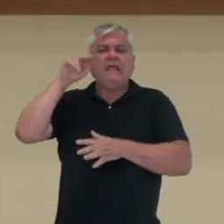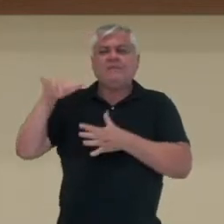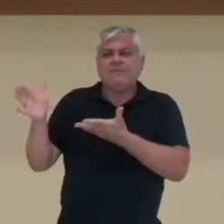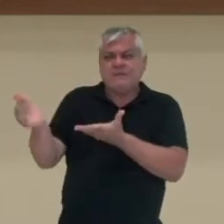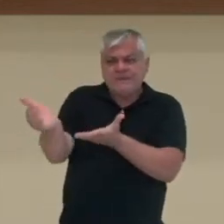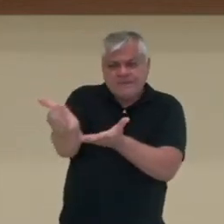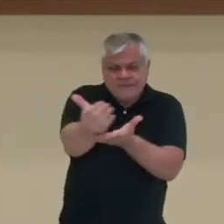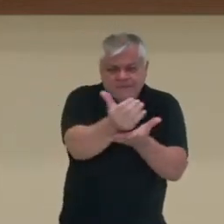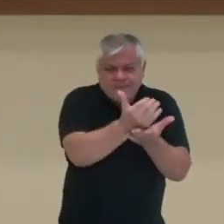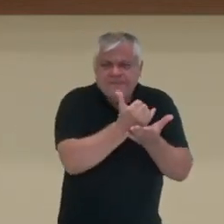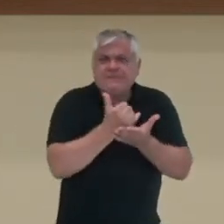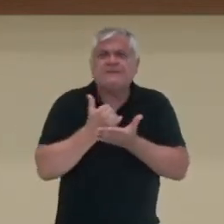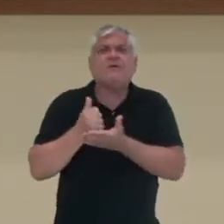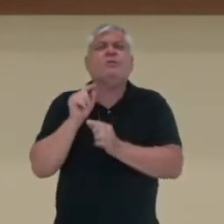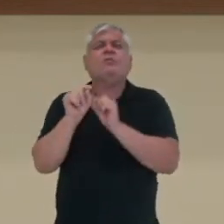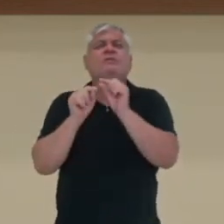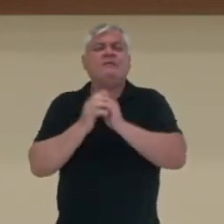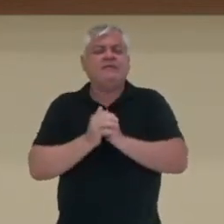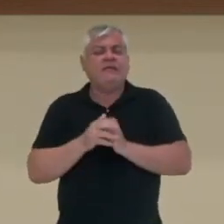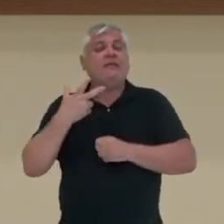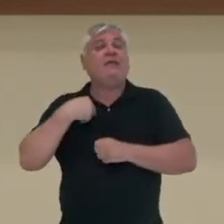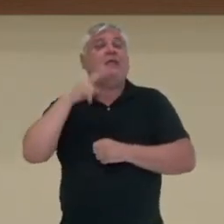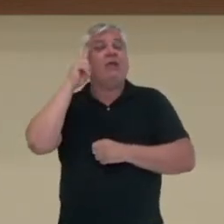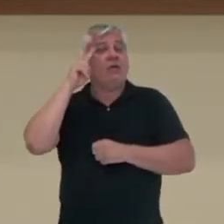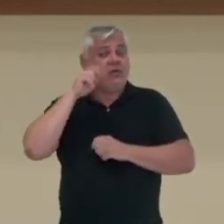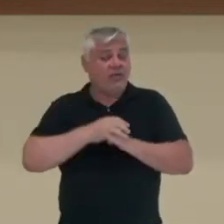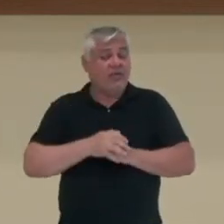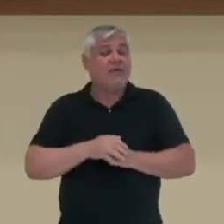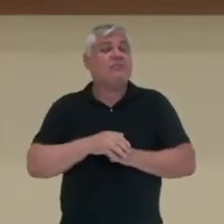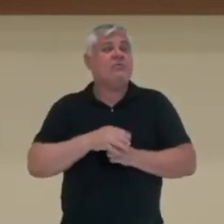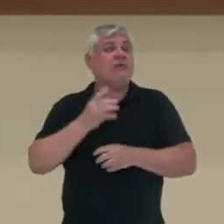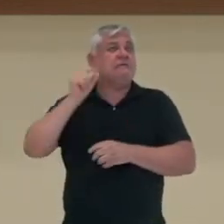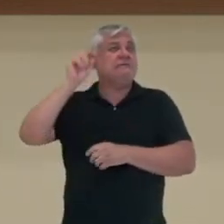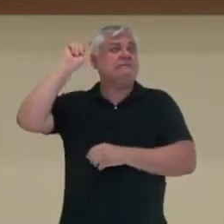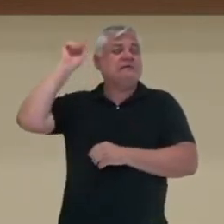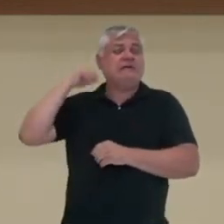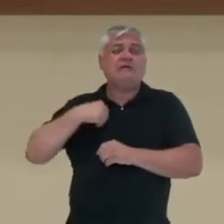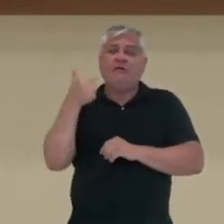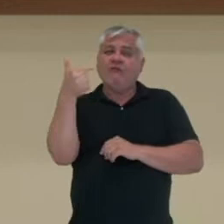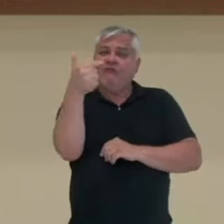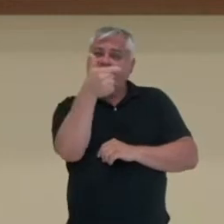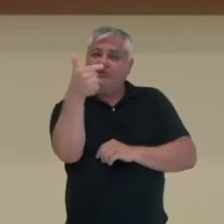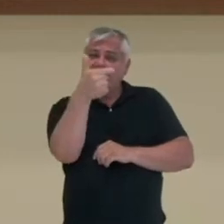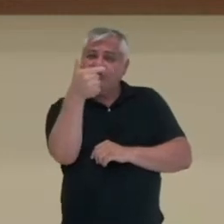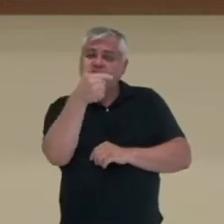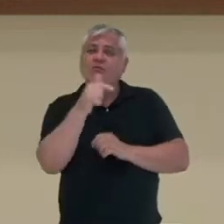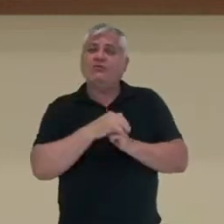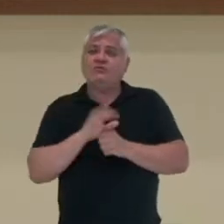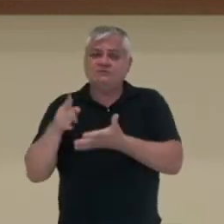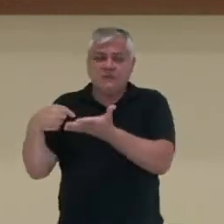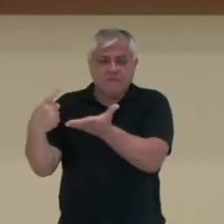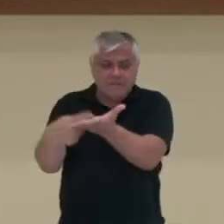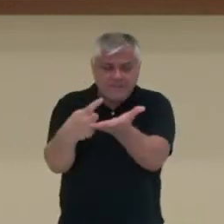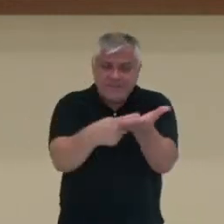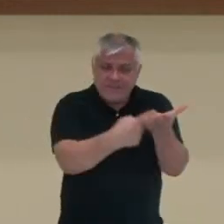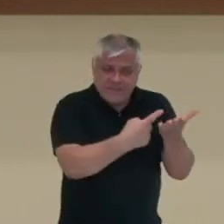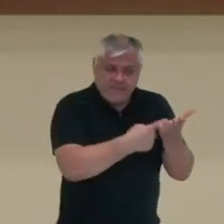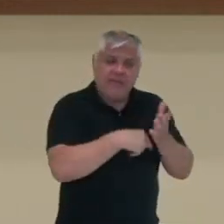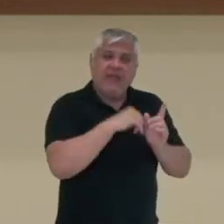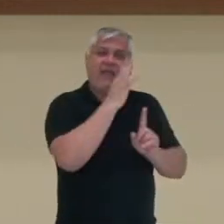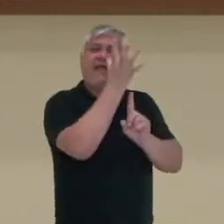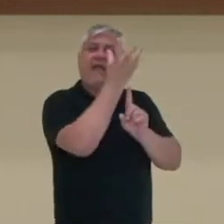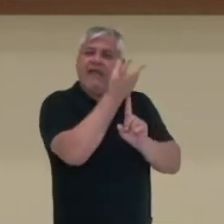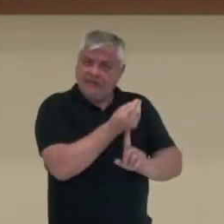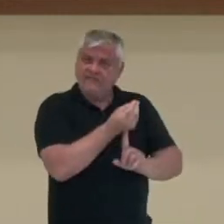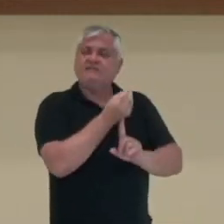e regionais, eu lembro da Semana de Arte Moderna de 22, que é quando um grupo de artistas independentes,